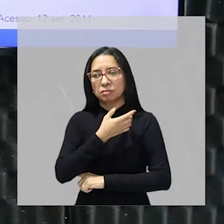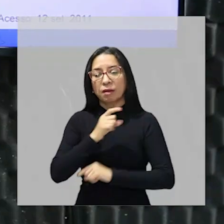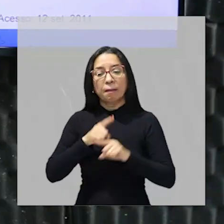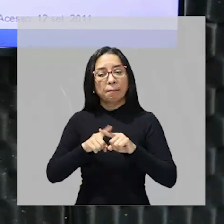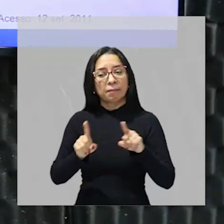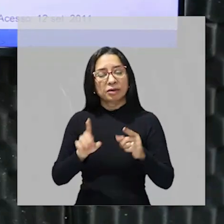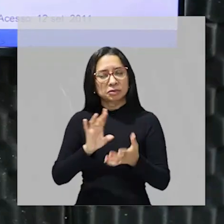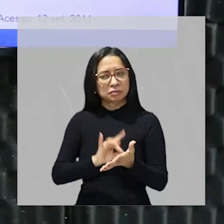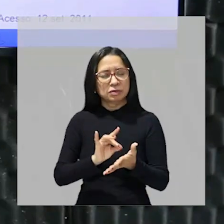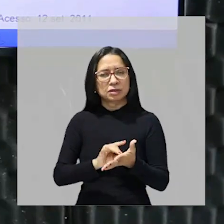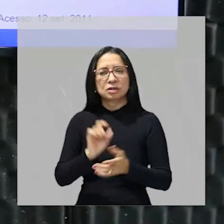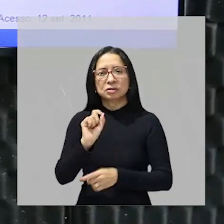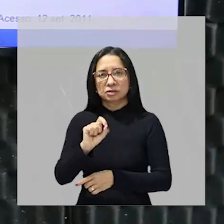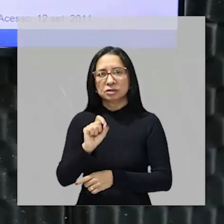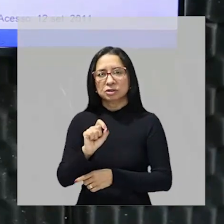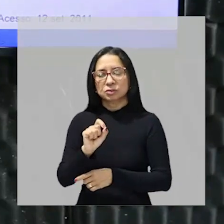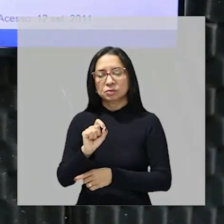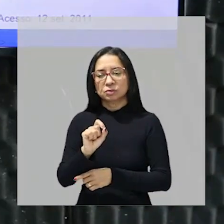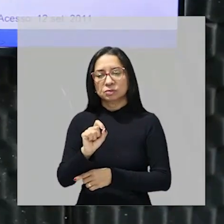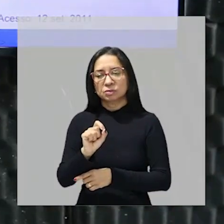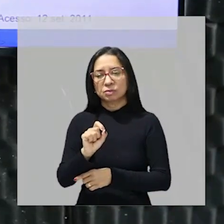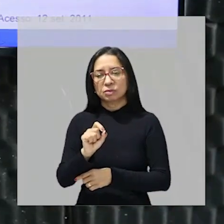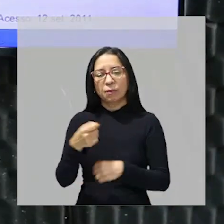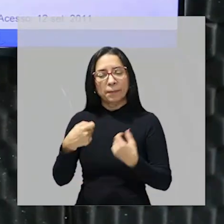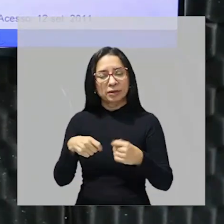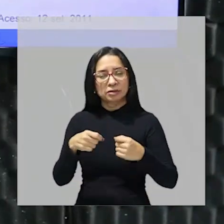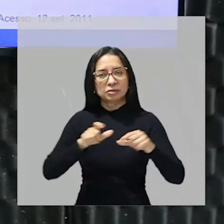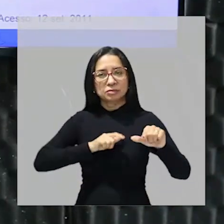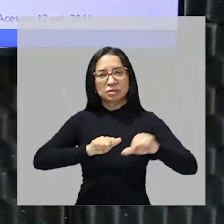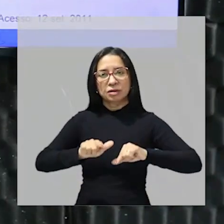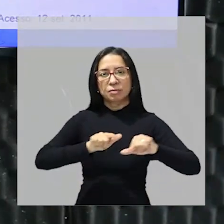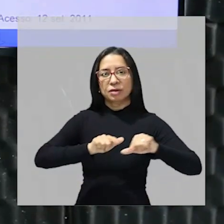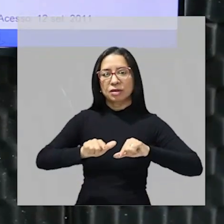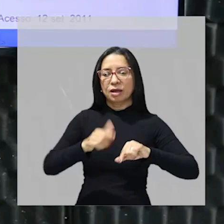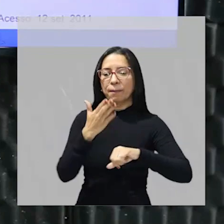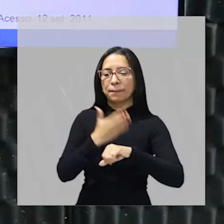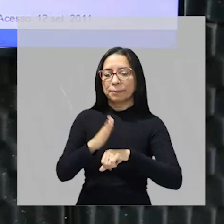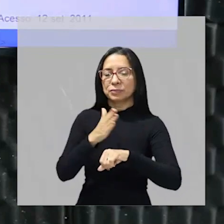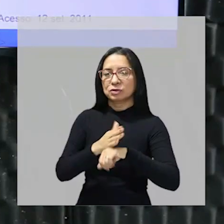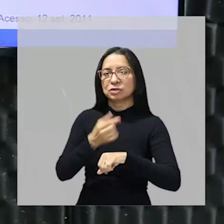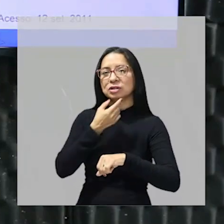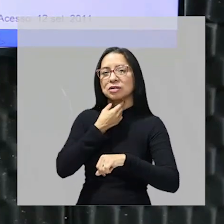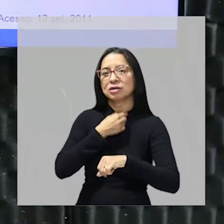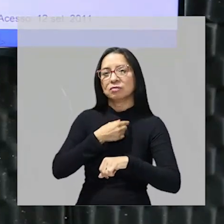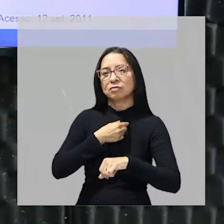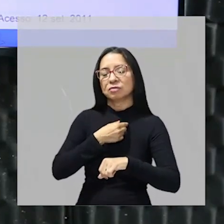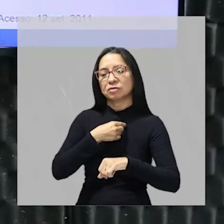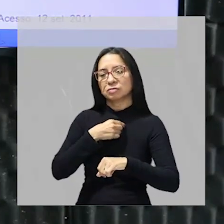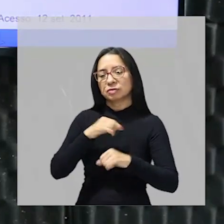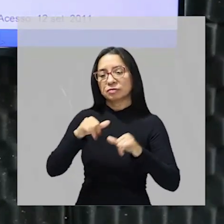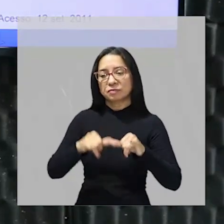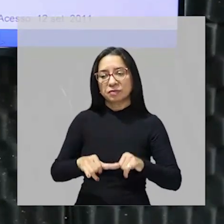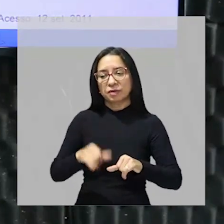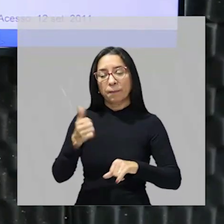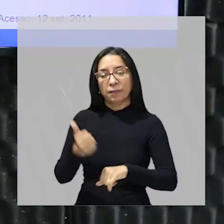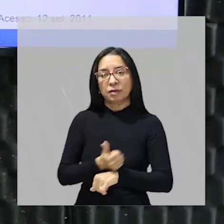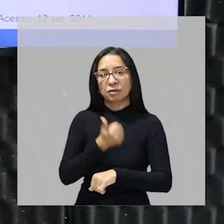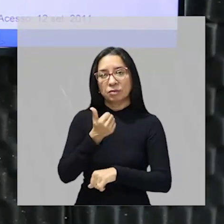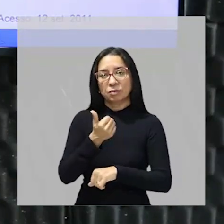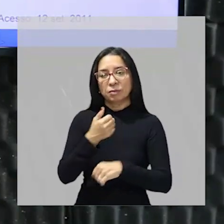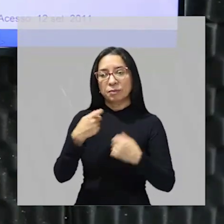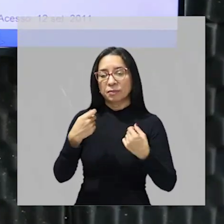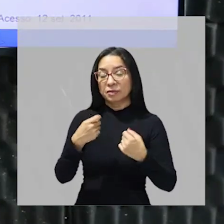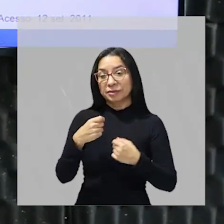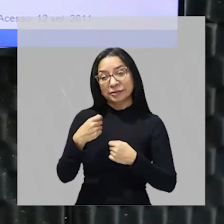isso mesmo? Será que eu não preciso trabalhar a minha voz para que ela fique melhor? Né? Eu devo acreditar na primeira coisa